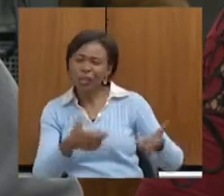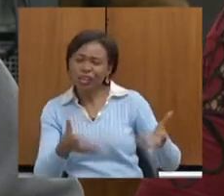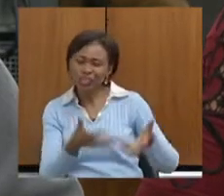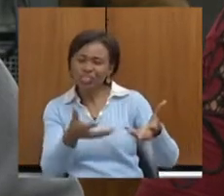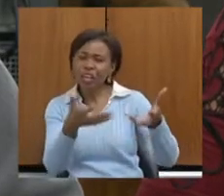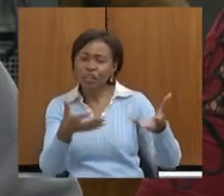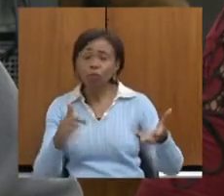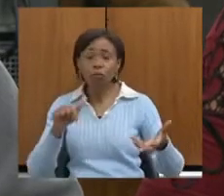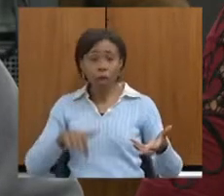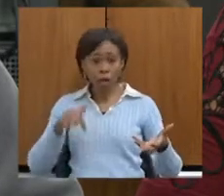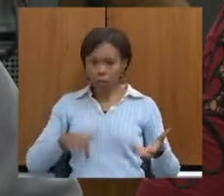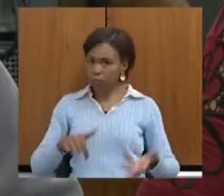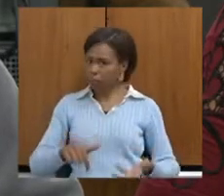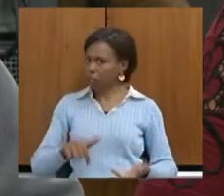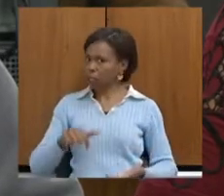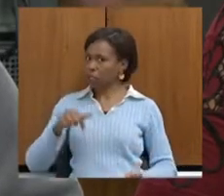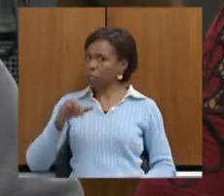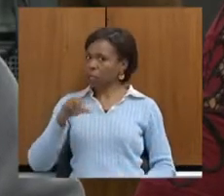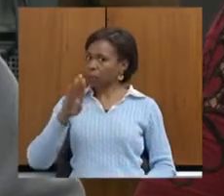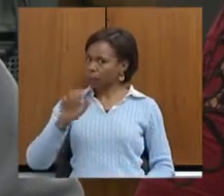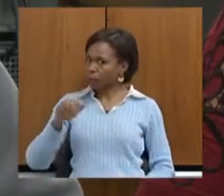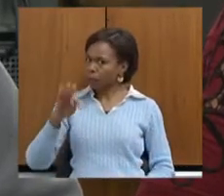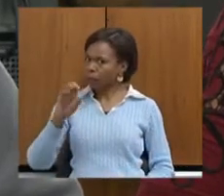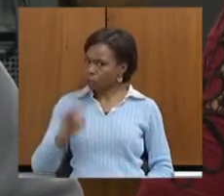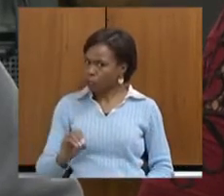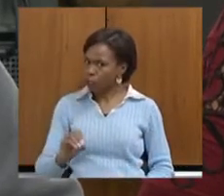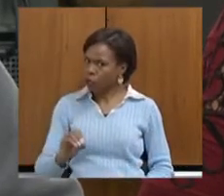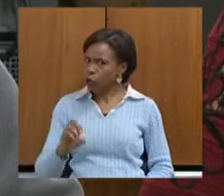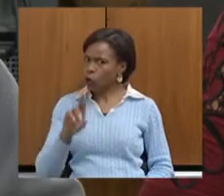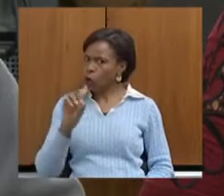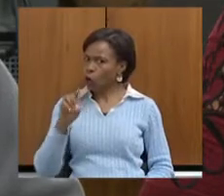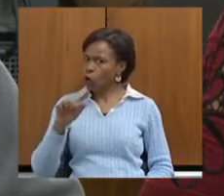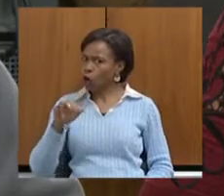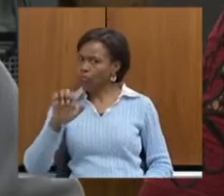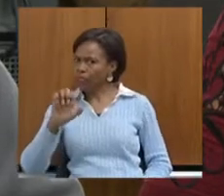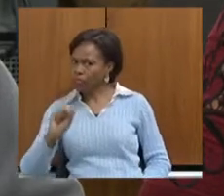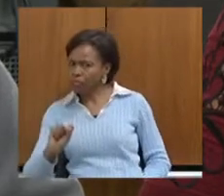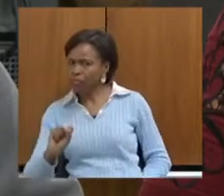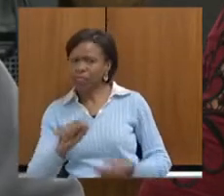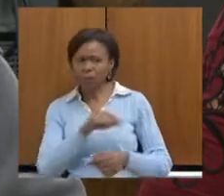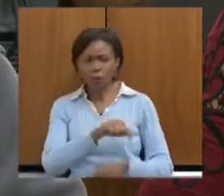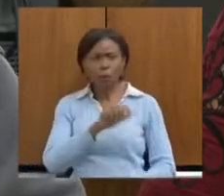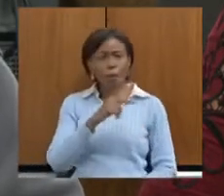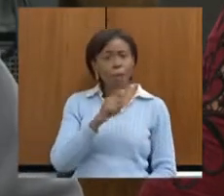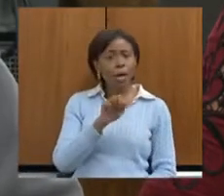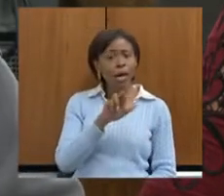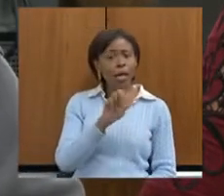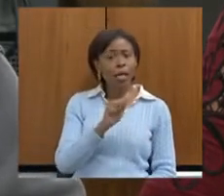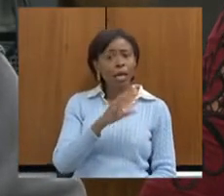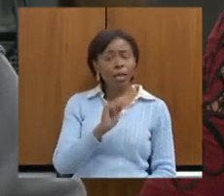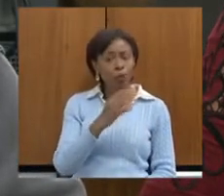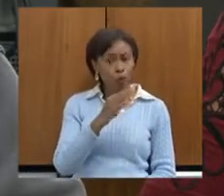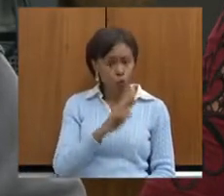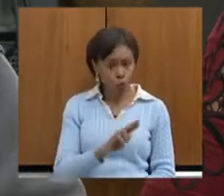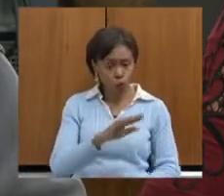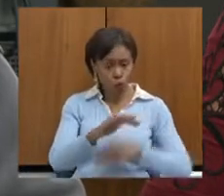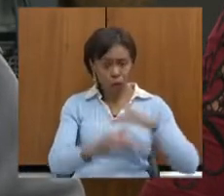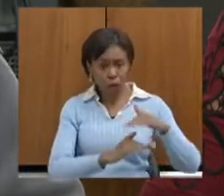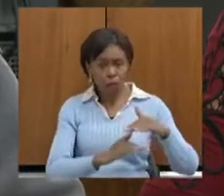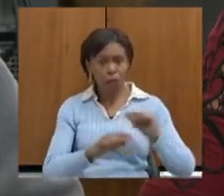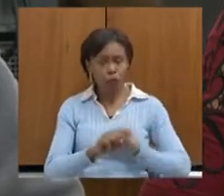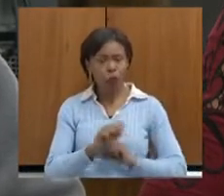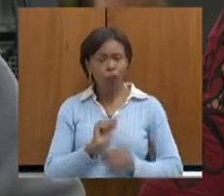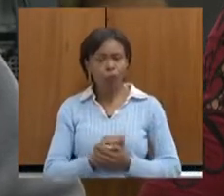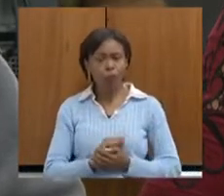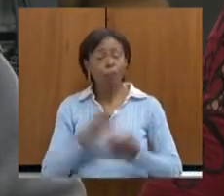que fazia o pessoal será renda lá porque ele animal porque era era pequenas plantações né Então pessoal olha aqui Bento Rodrigues aqui